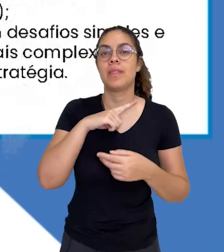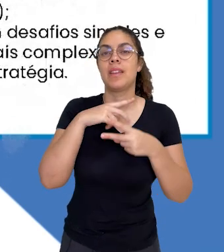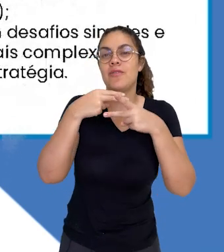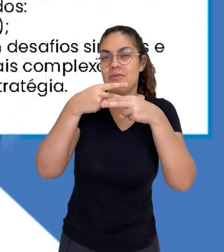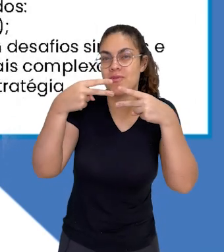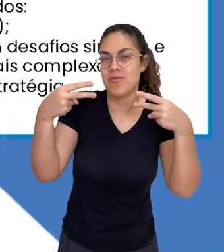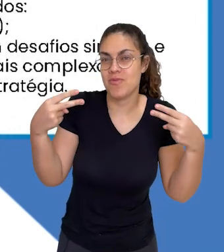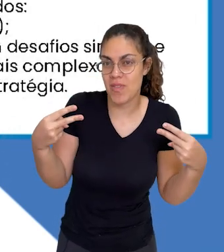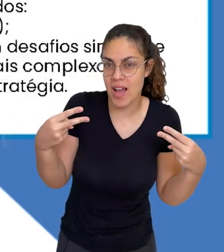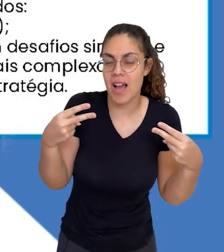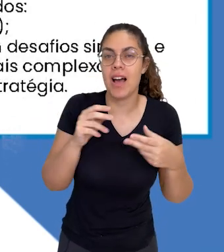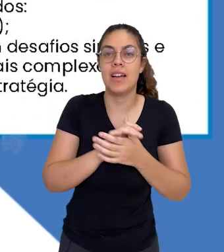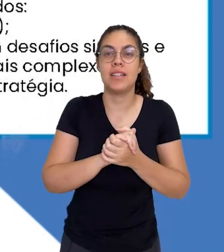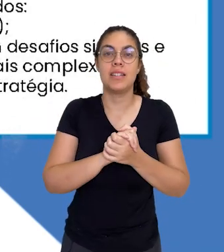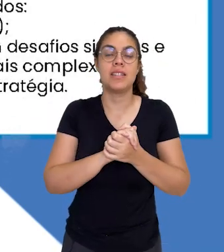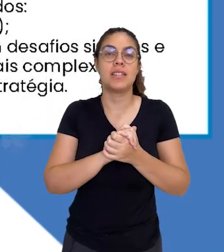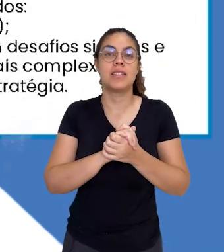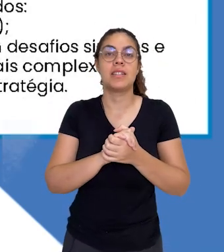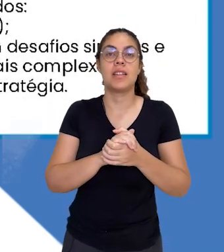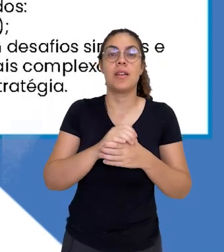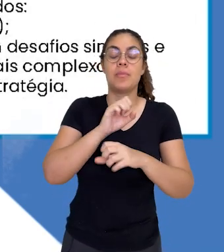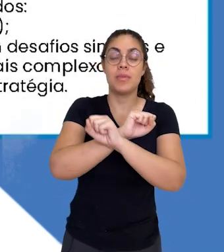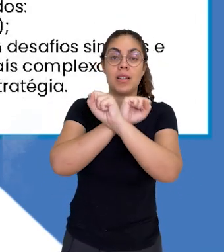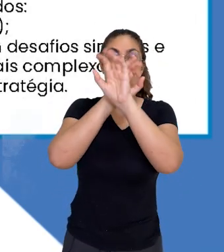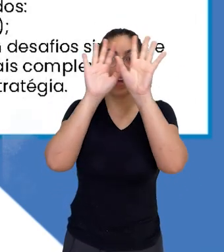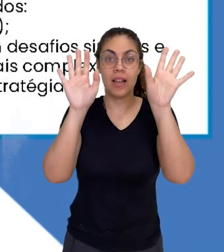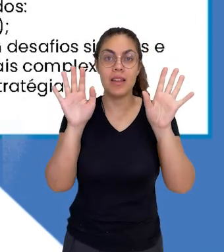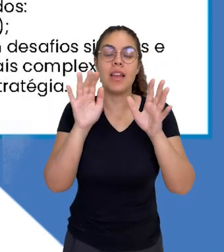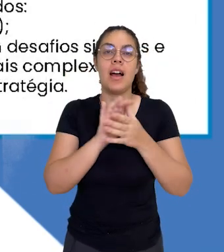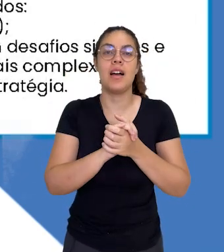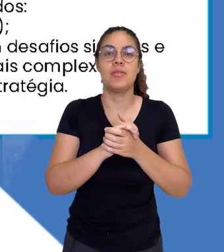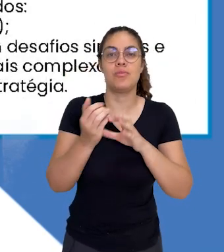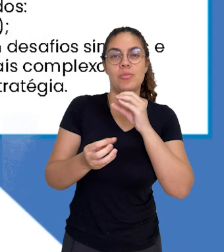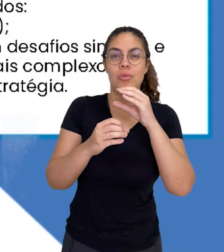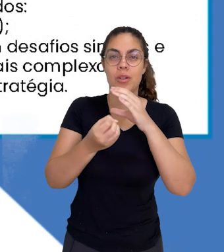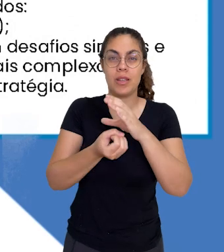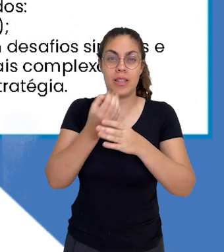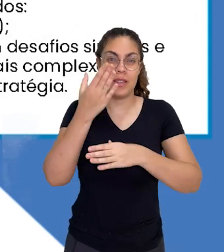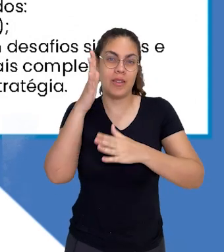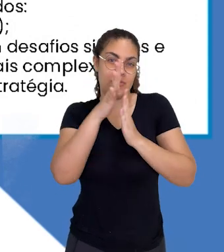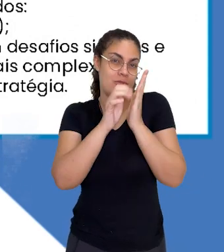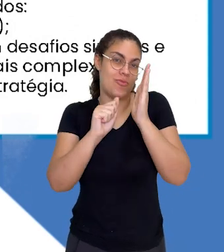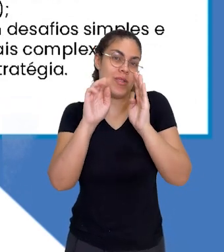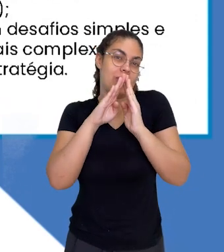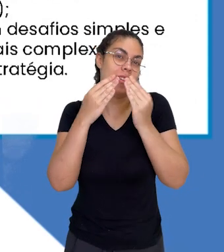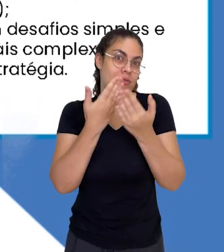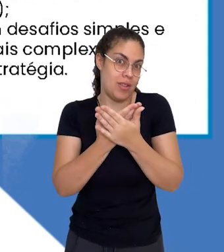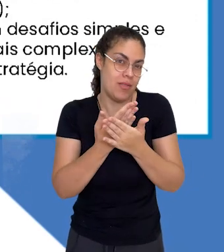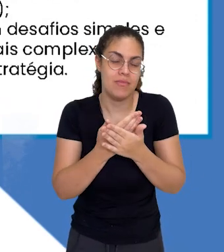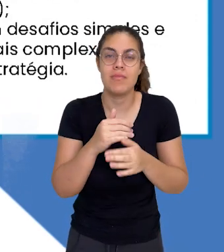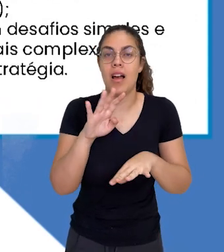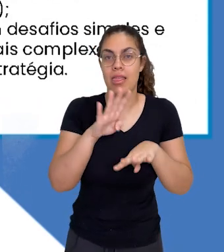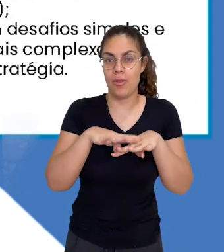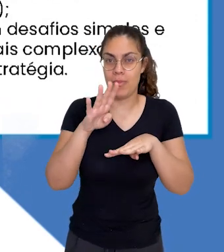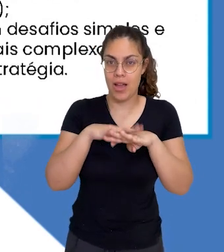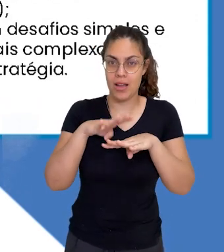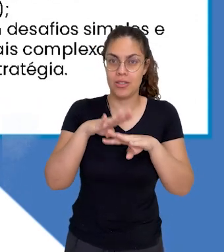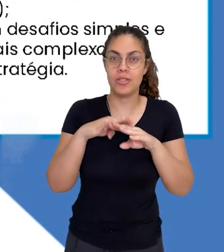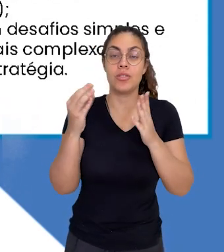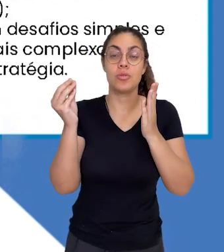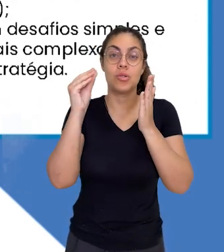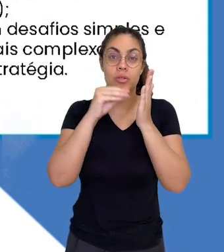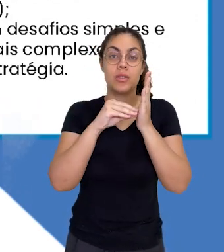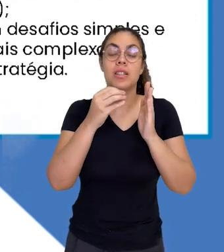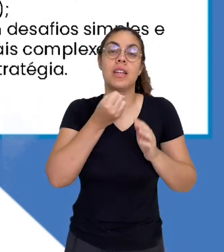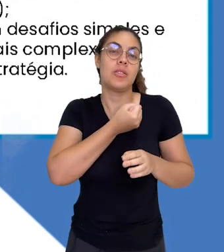existem inúmeras possibilidades da parte deles para você brilhar construir a sua própria atividade de sala de aula aí no exemplo de matemática eu